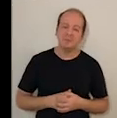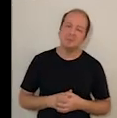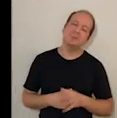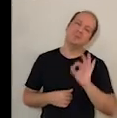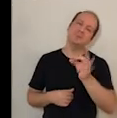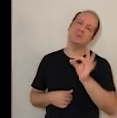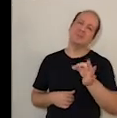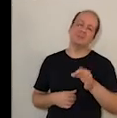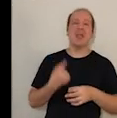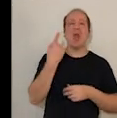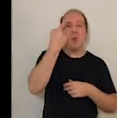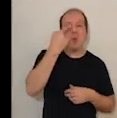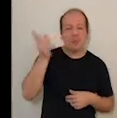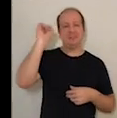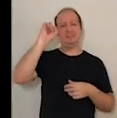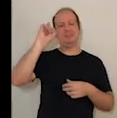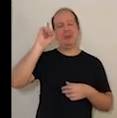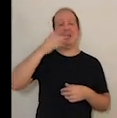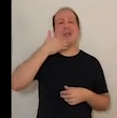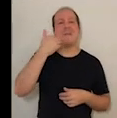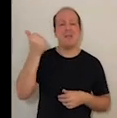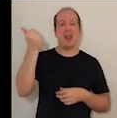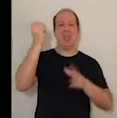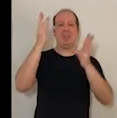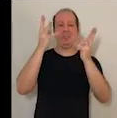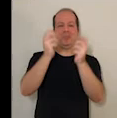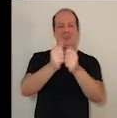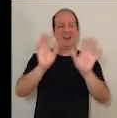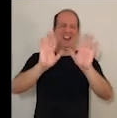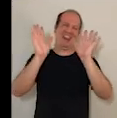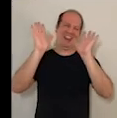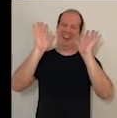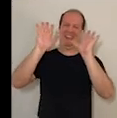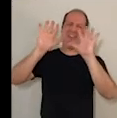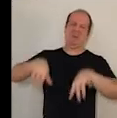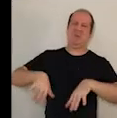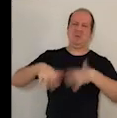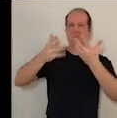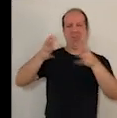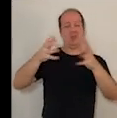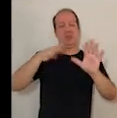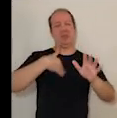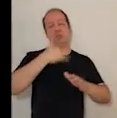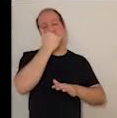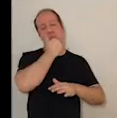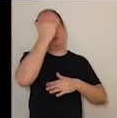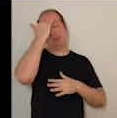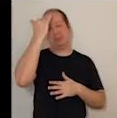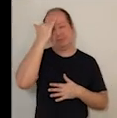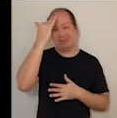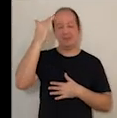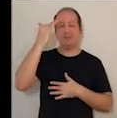minha última e a melhor de todas. Não quero. O senhor muito agradecido pelos manjares e pelas